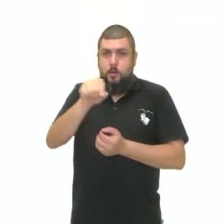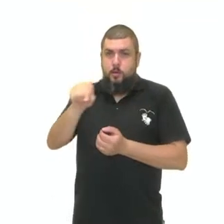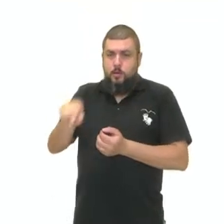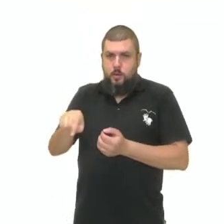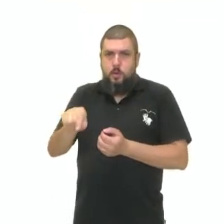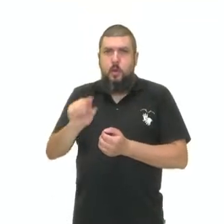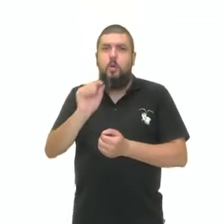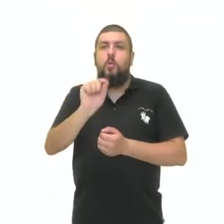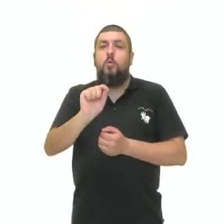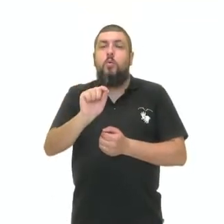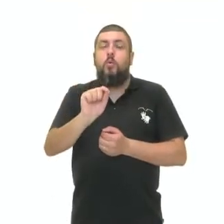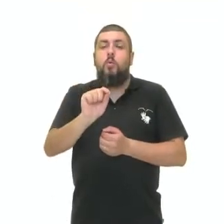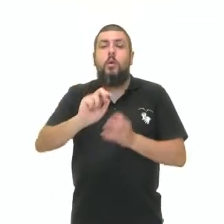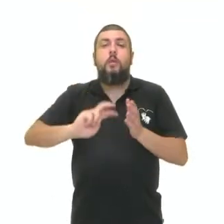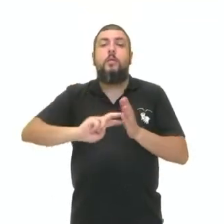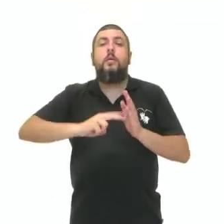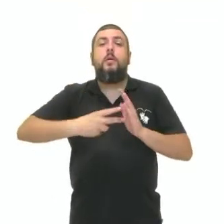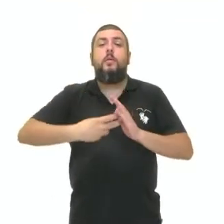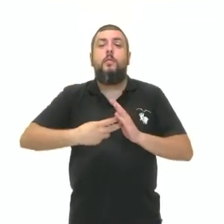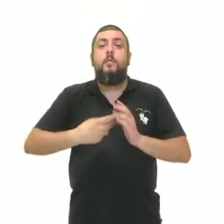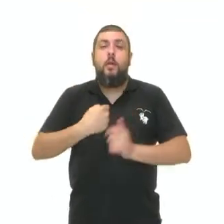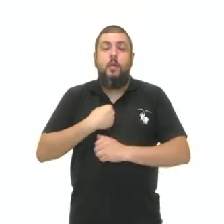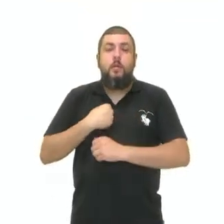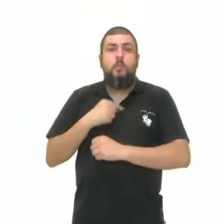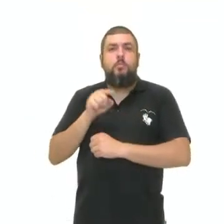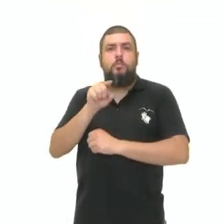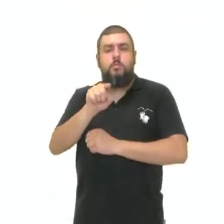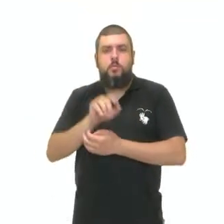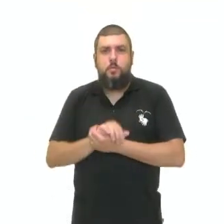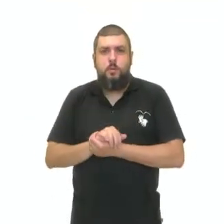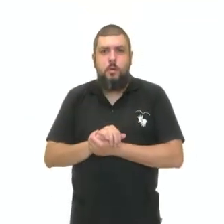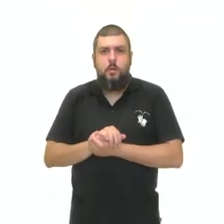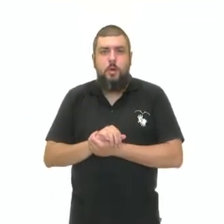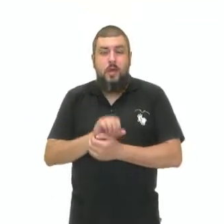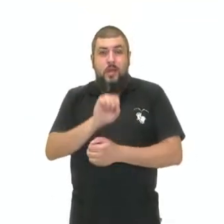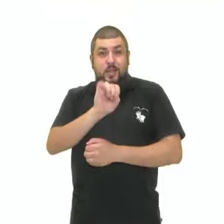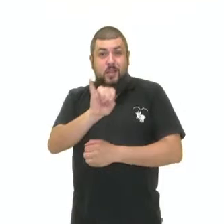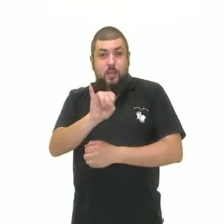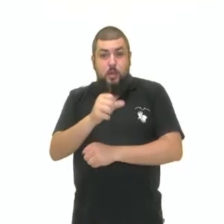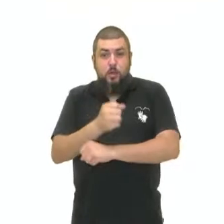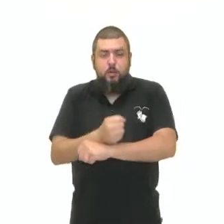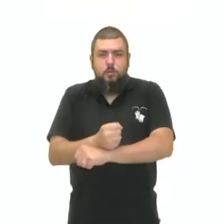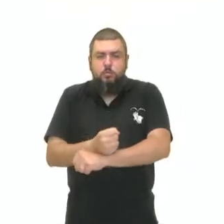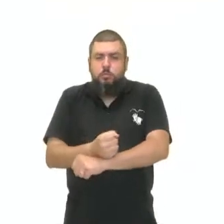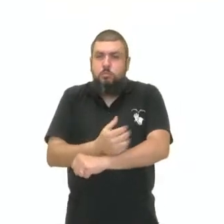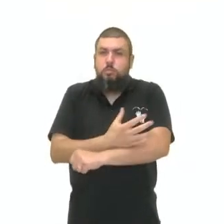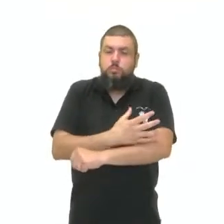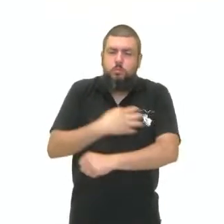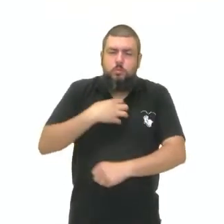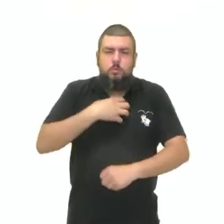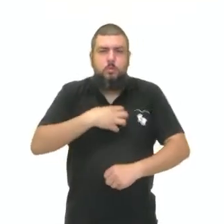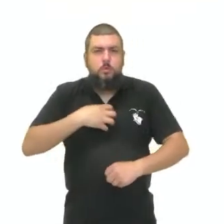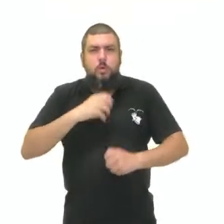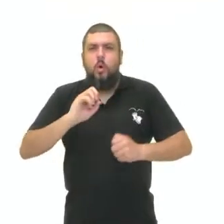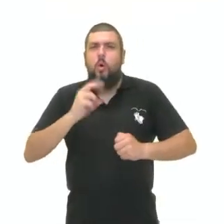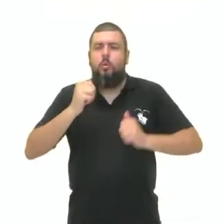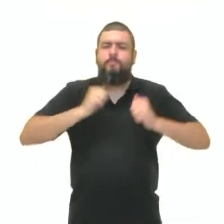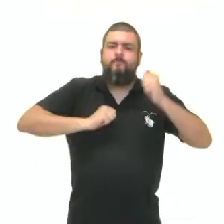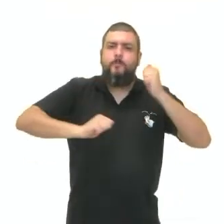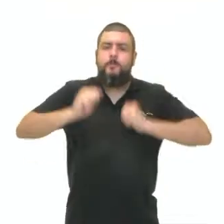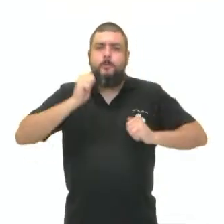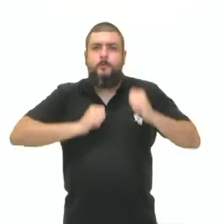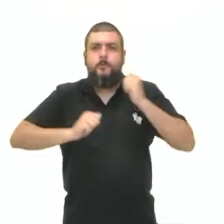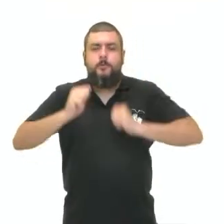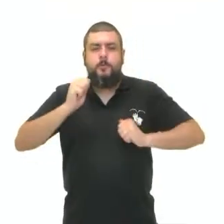Quando passamos por questões emocionais muito intensas, quando estamos muito agitados e ansiosos, ou quando